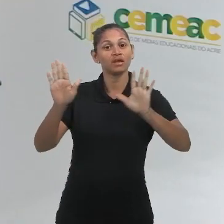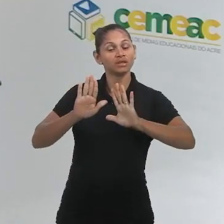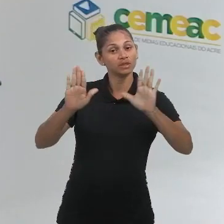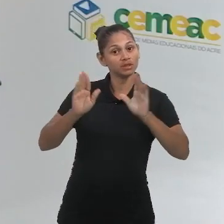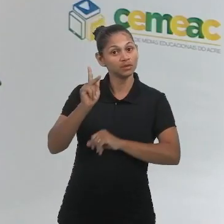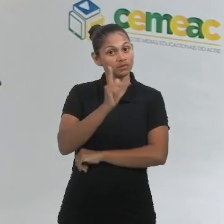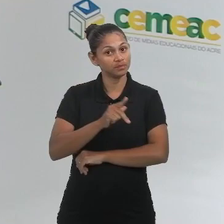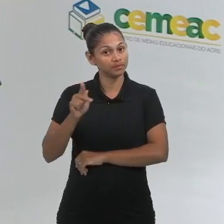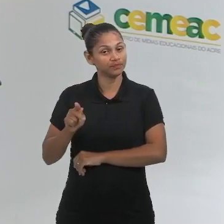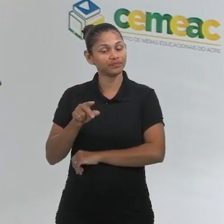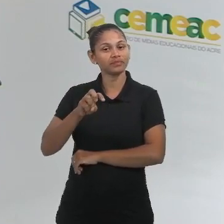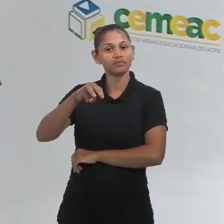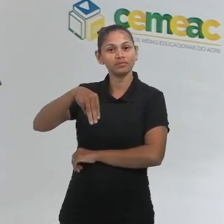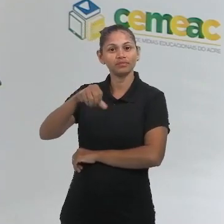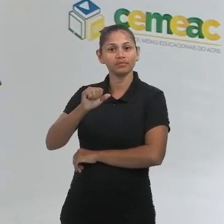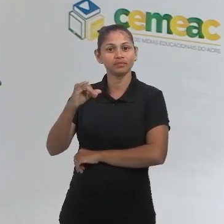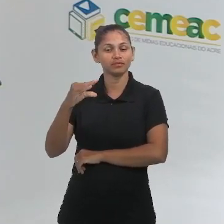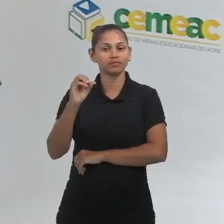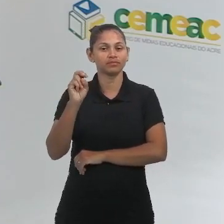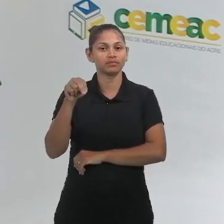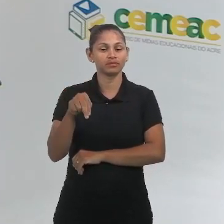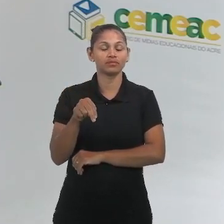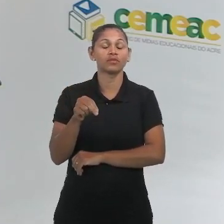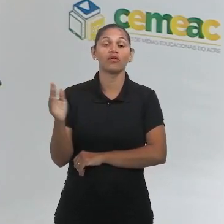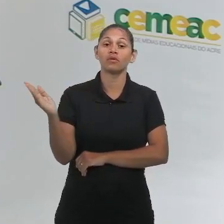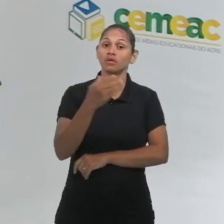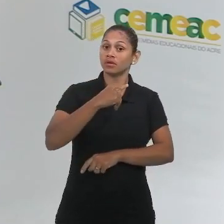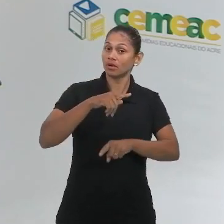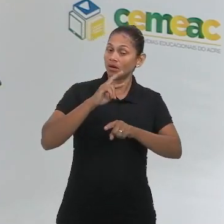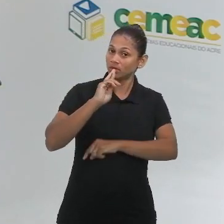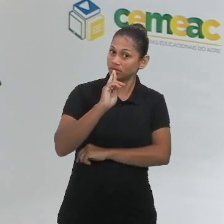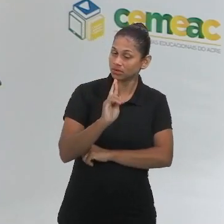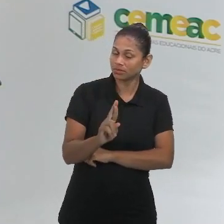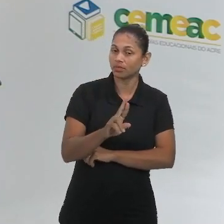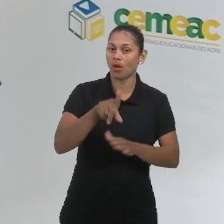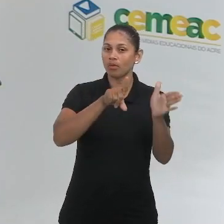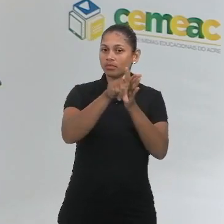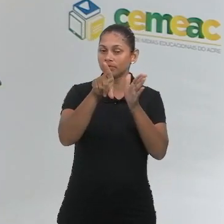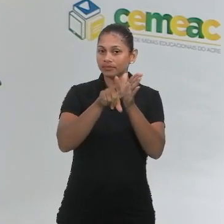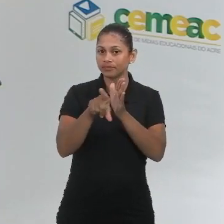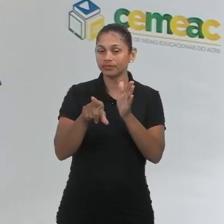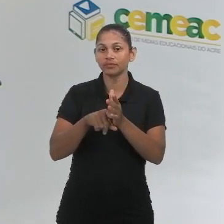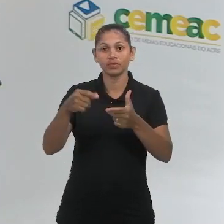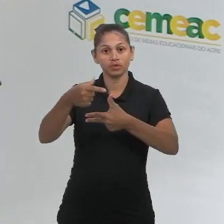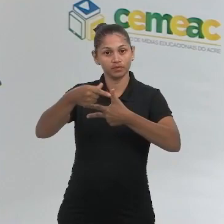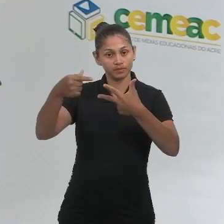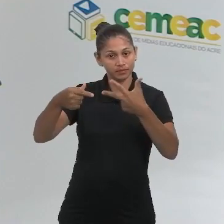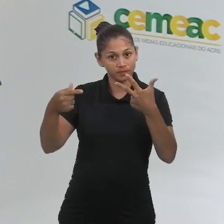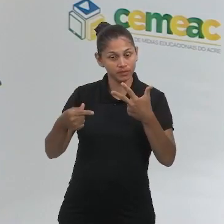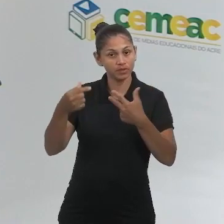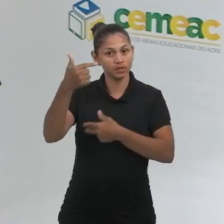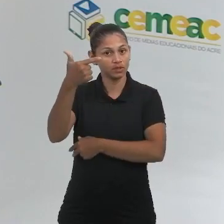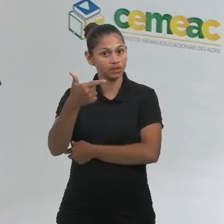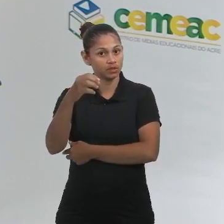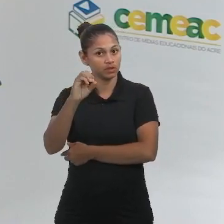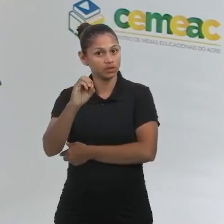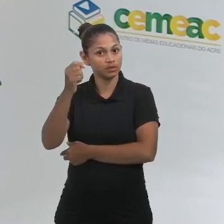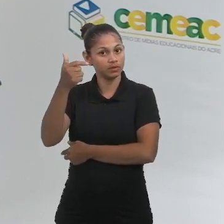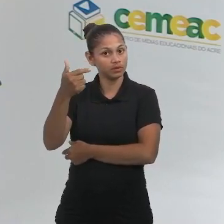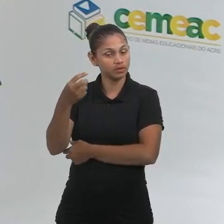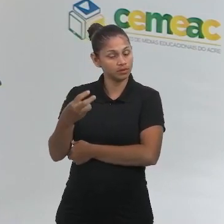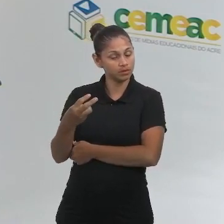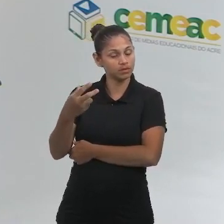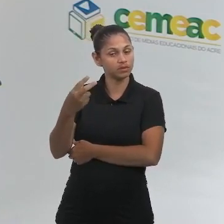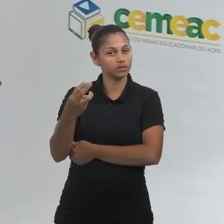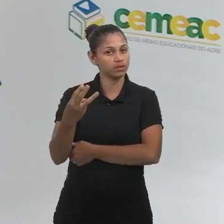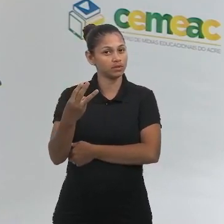Olá, professor Maicon falando. Vamos a mais uma resolução de questões do Enem 2023.